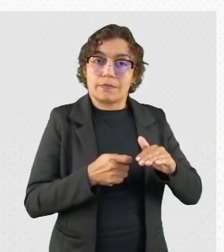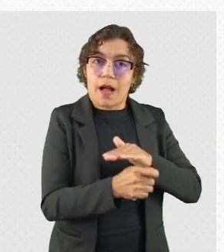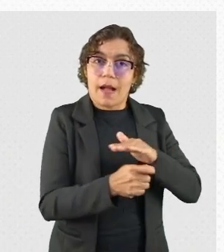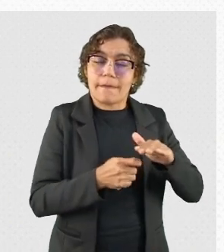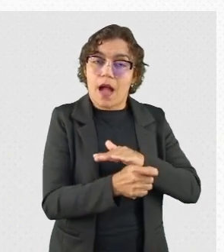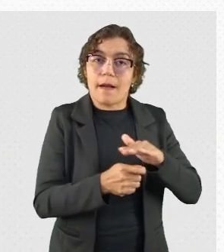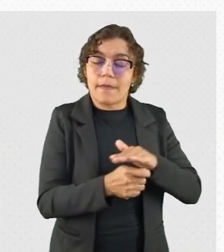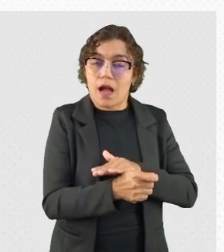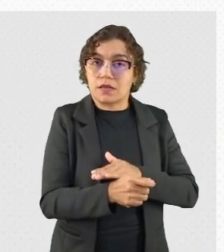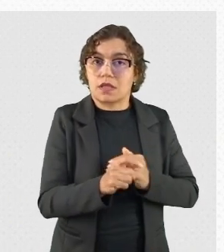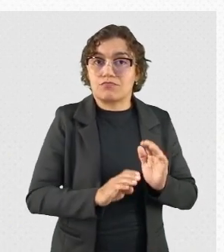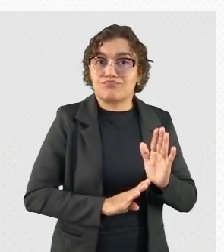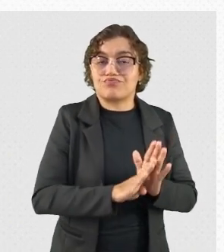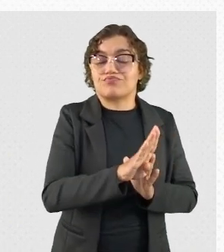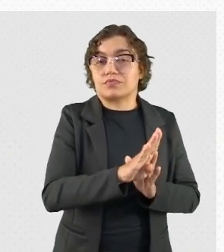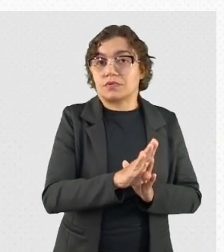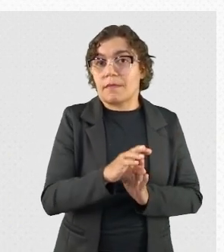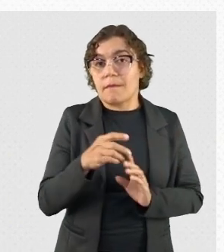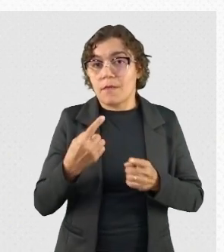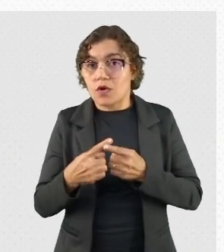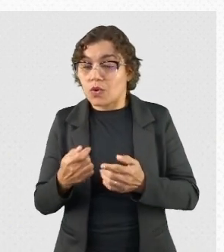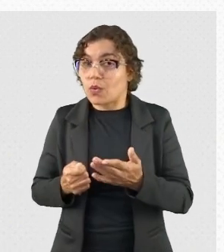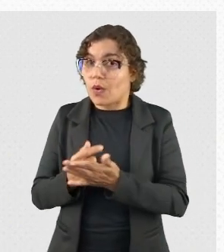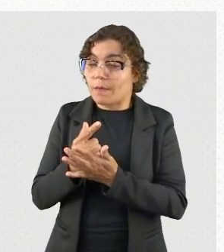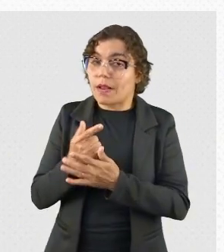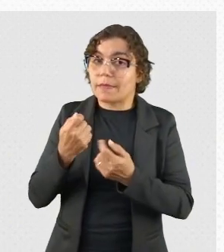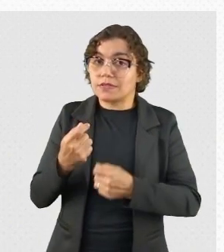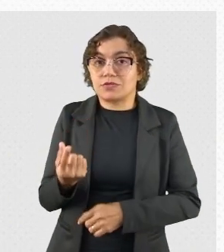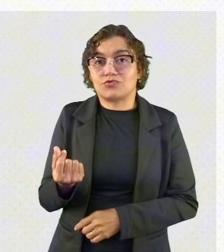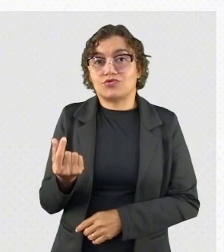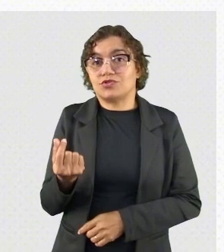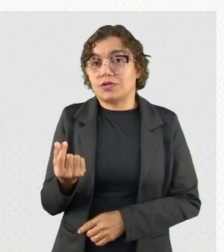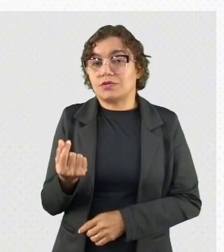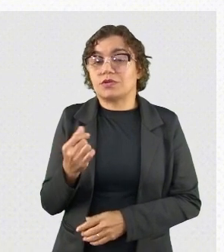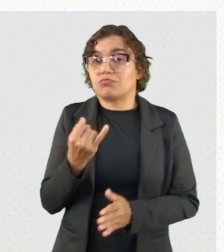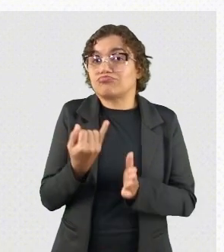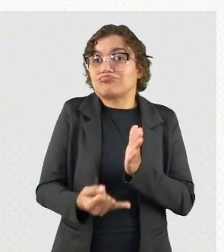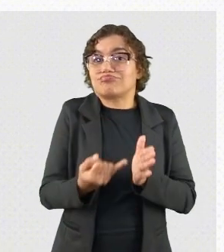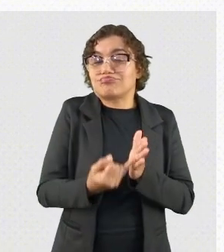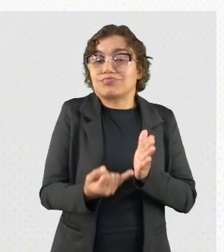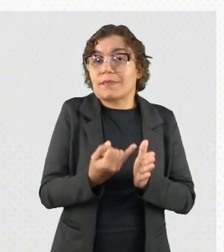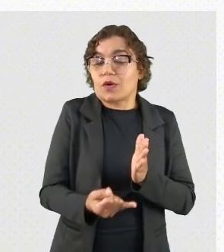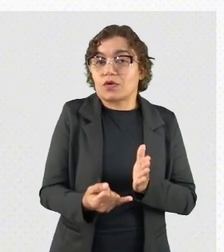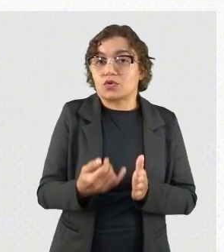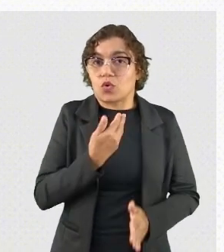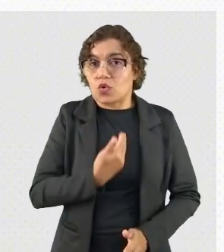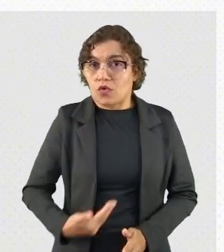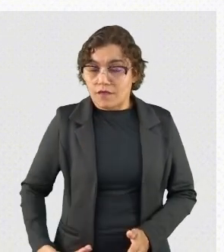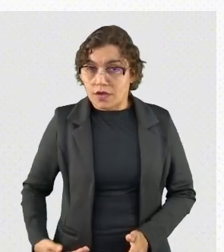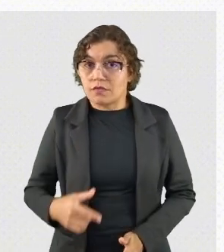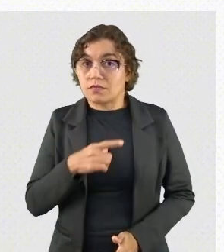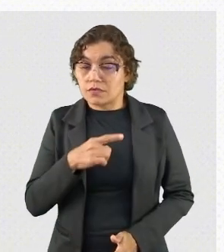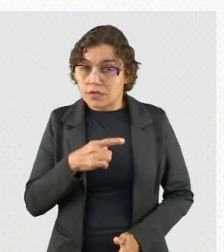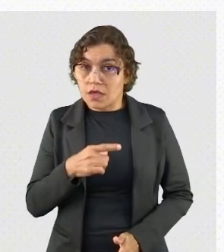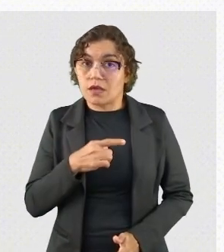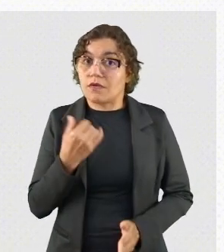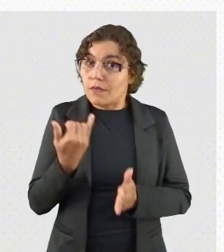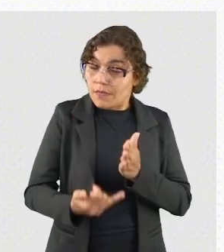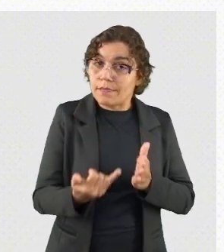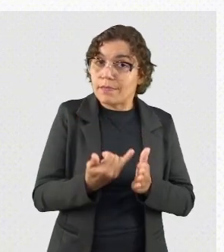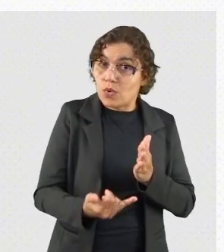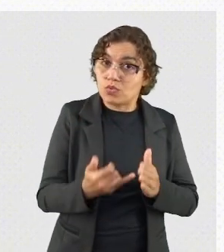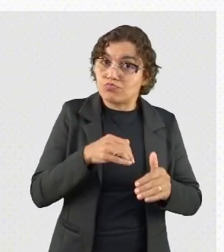porque para comprar tem que ter dinheiro. Então, de onde eu tiro o dinheiro? Dos impostos. O governo ele tem, enquanto fonte, os